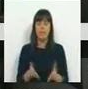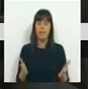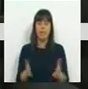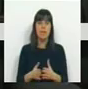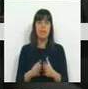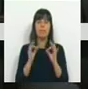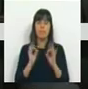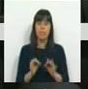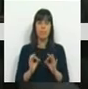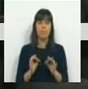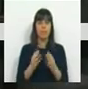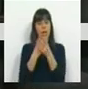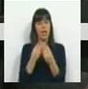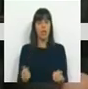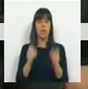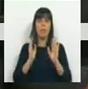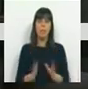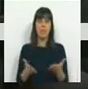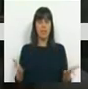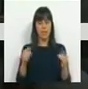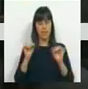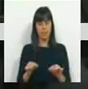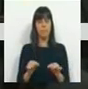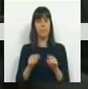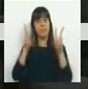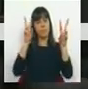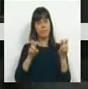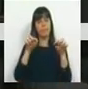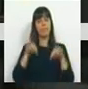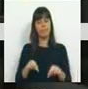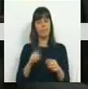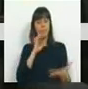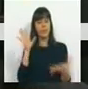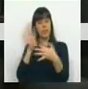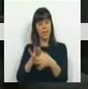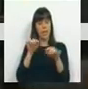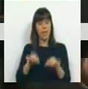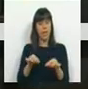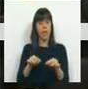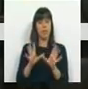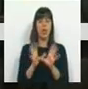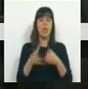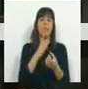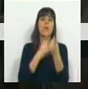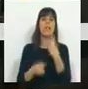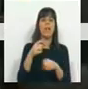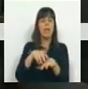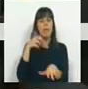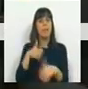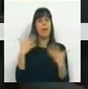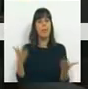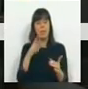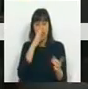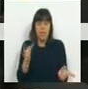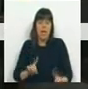ser devidamente ultrapassada nestas matérias que dizem respeito às comissões de inquérito parlamentares,